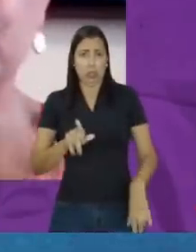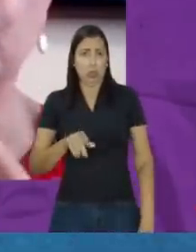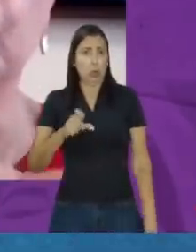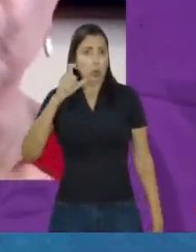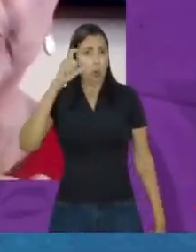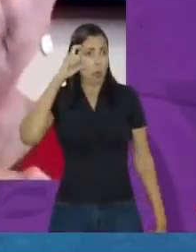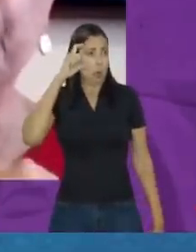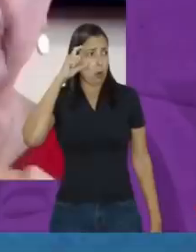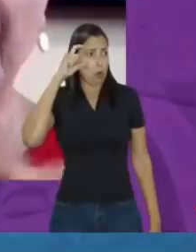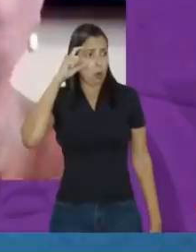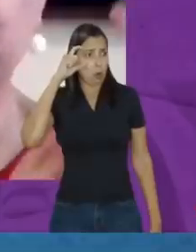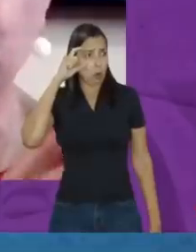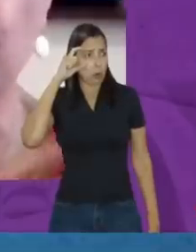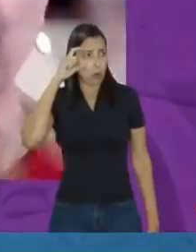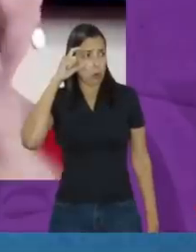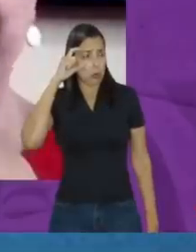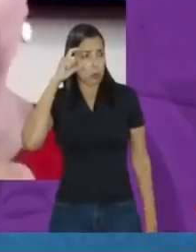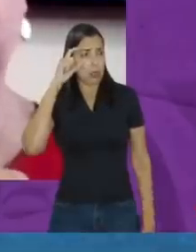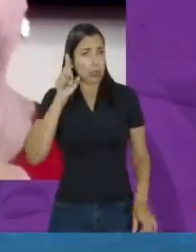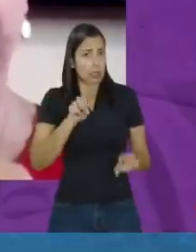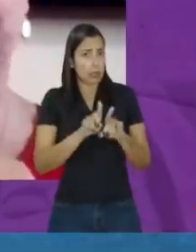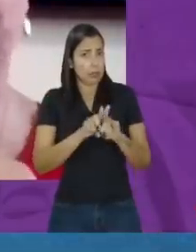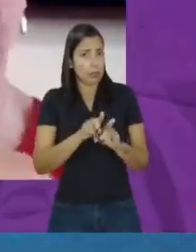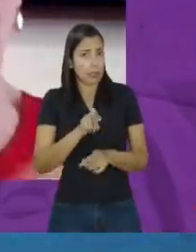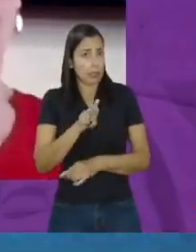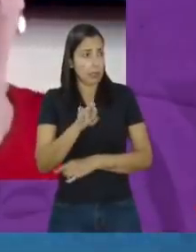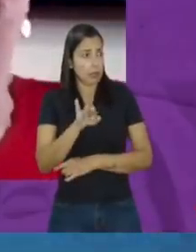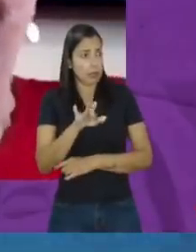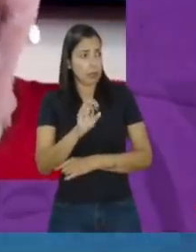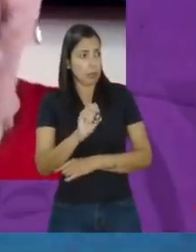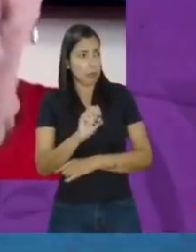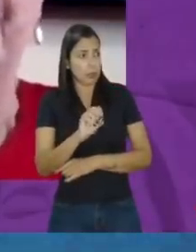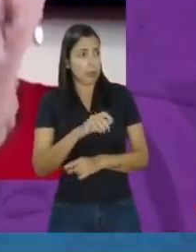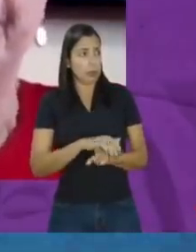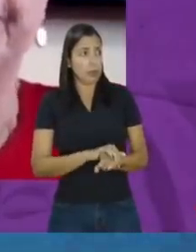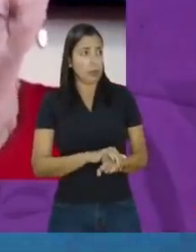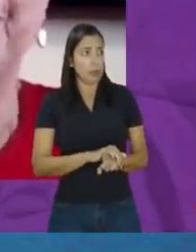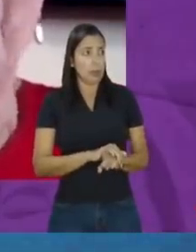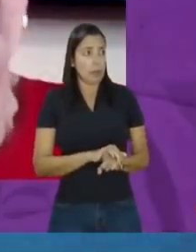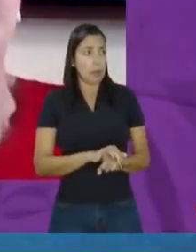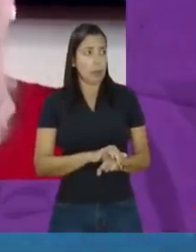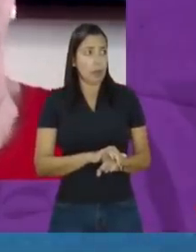Nós vimos o deputado Arthur Mamãe Falei